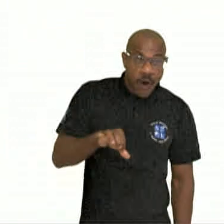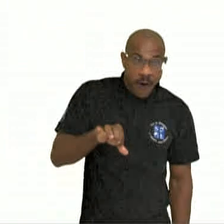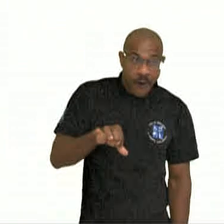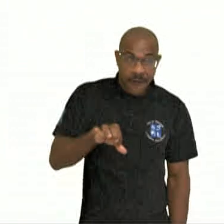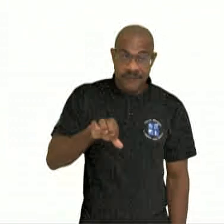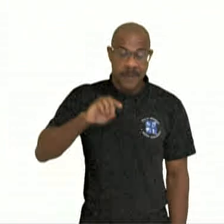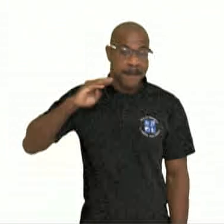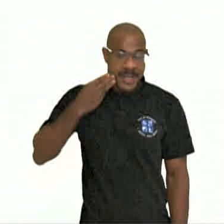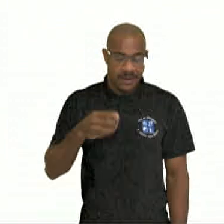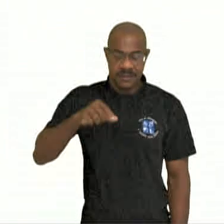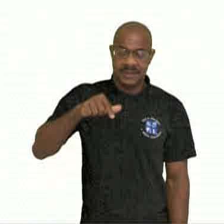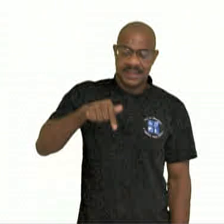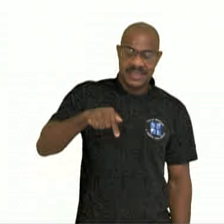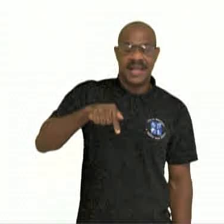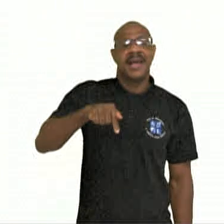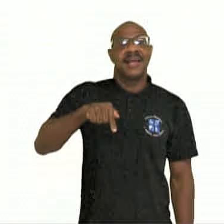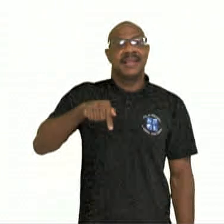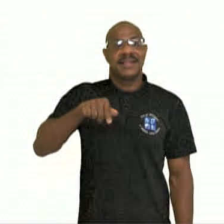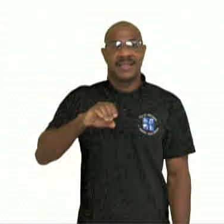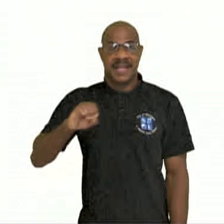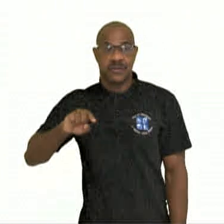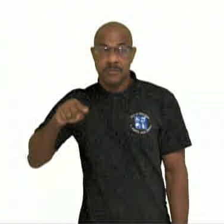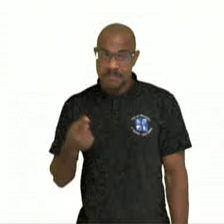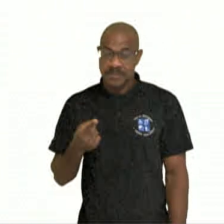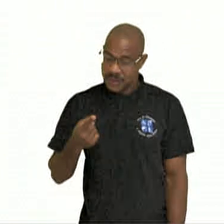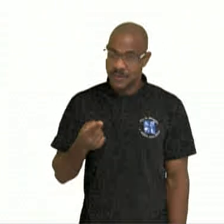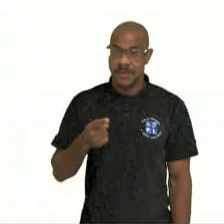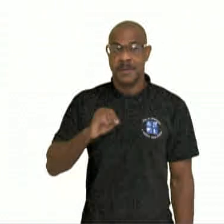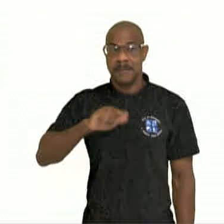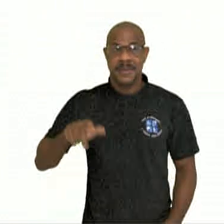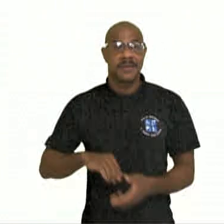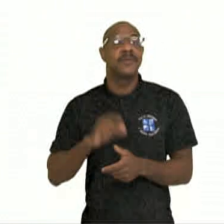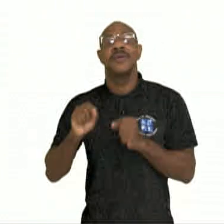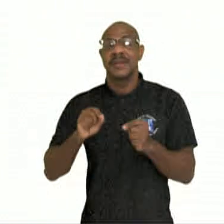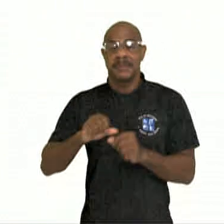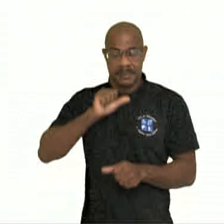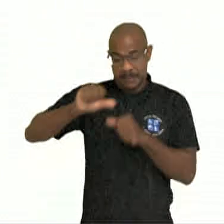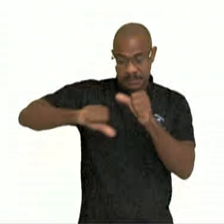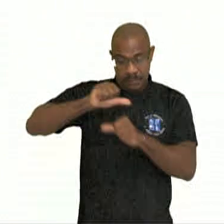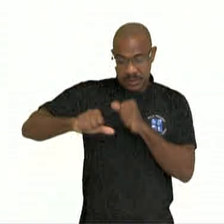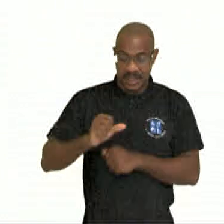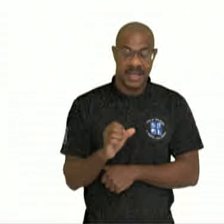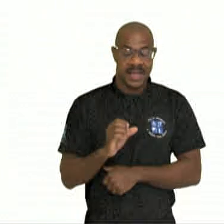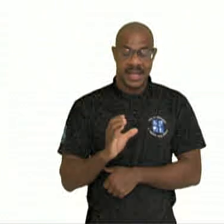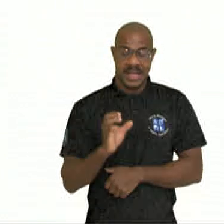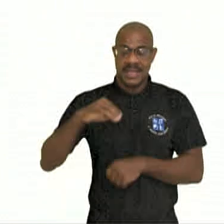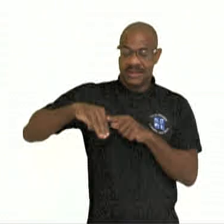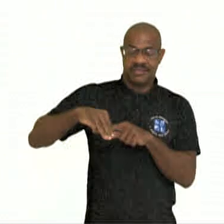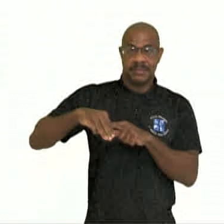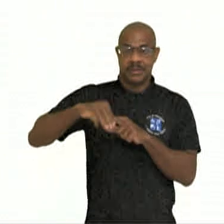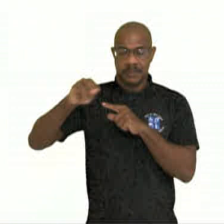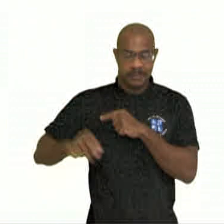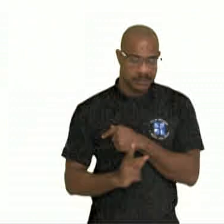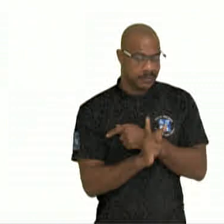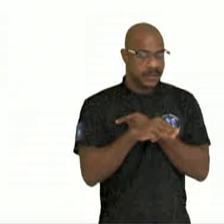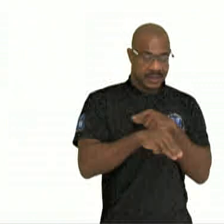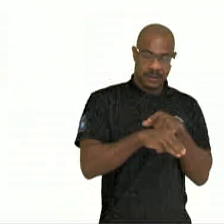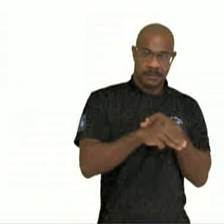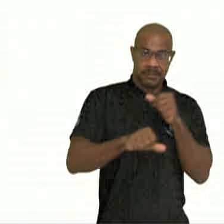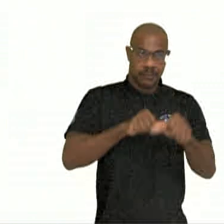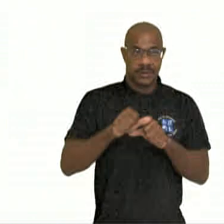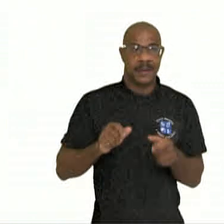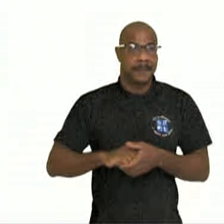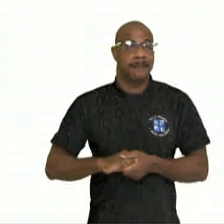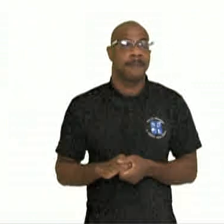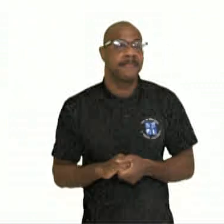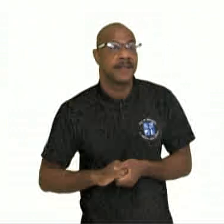9.700.000 centímetros na realidade, vamos ter que transformar centímetros em quilômetros, eliminando 5 zeros. Então o que a gente tem que fazer?